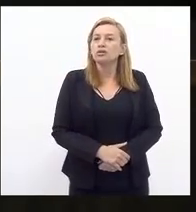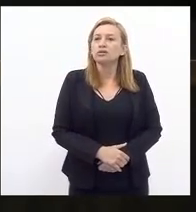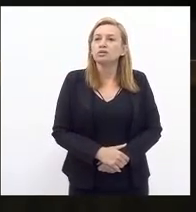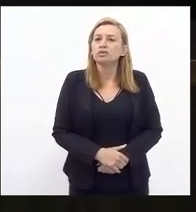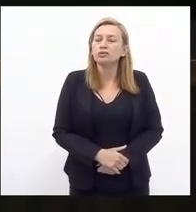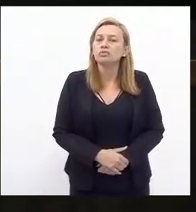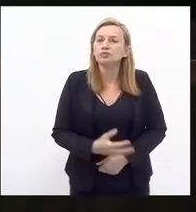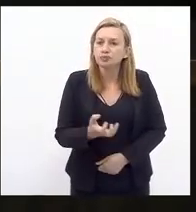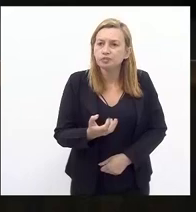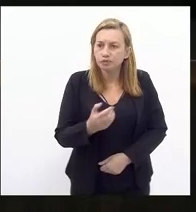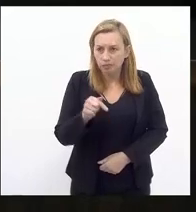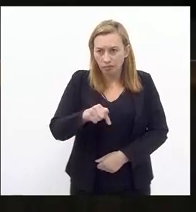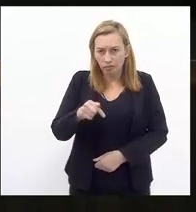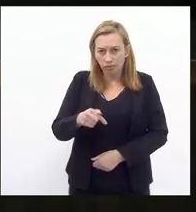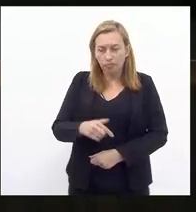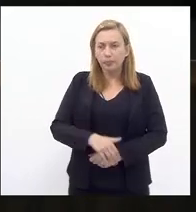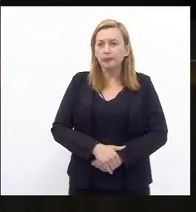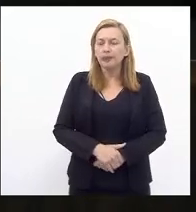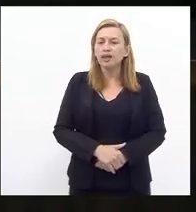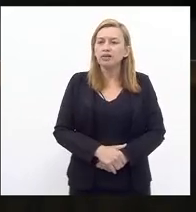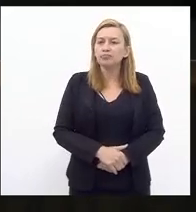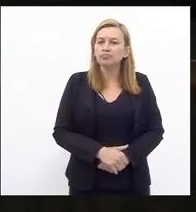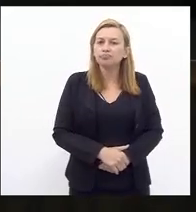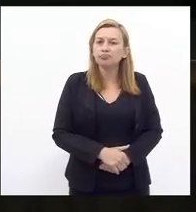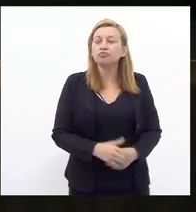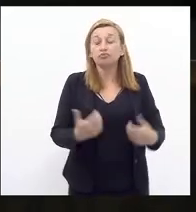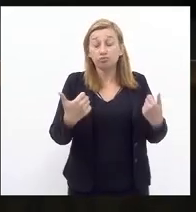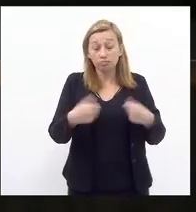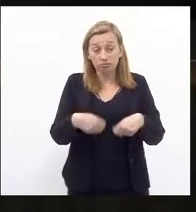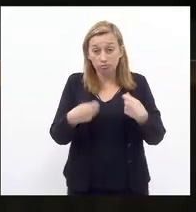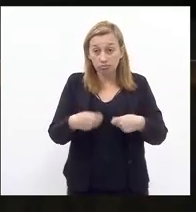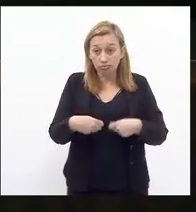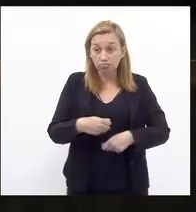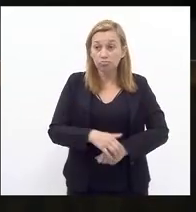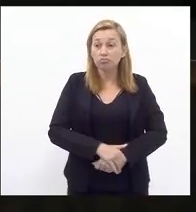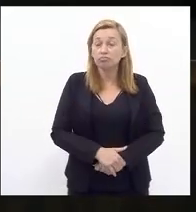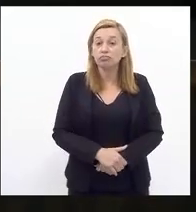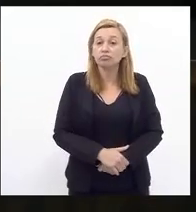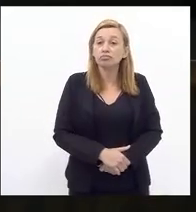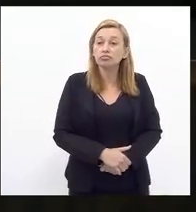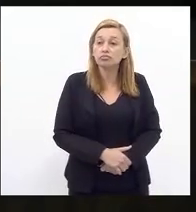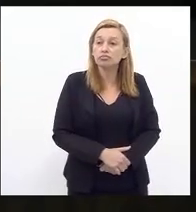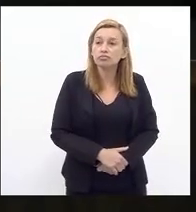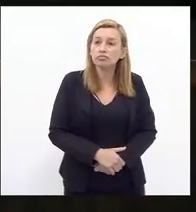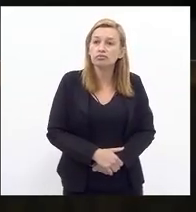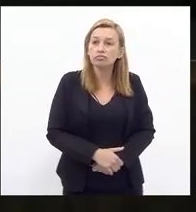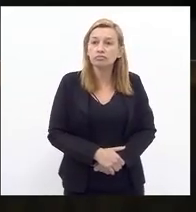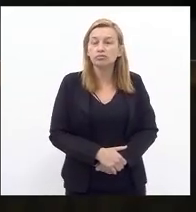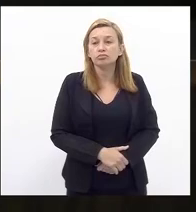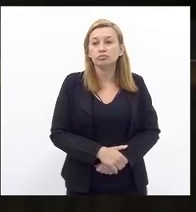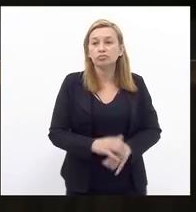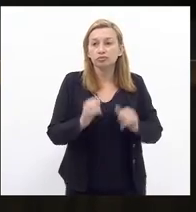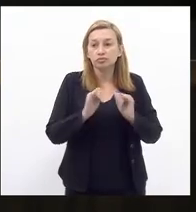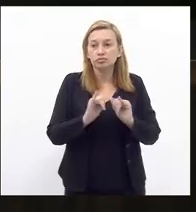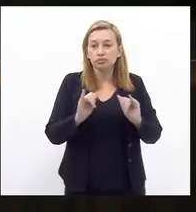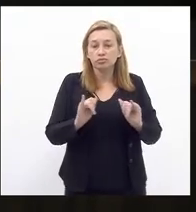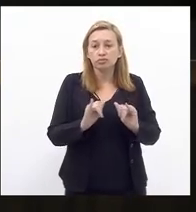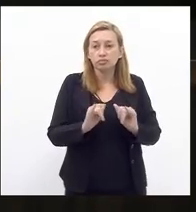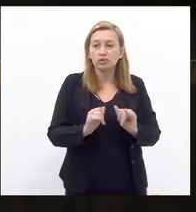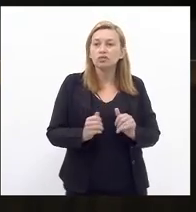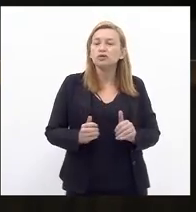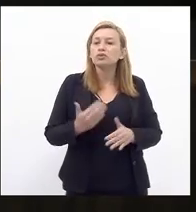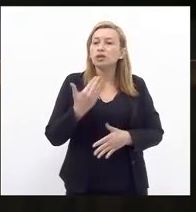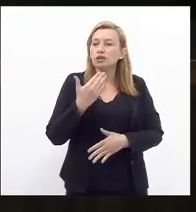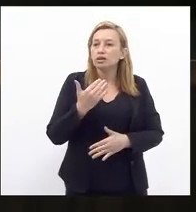e por favor aqui e nós precisamos publicar substituto